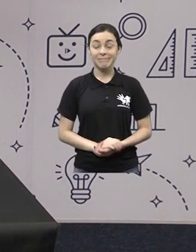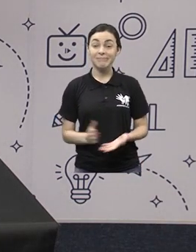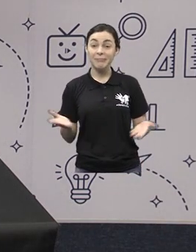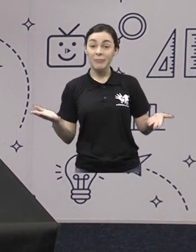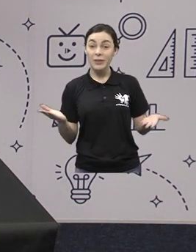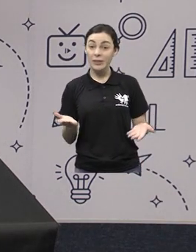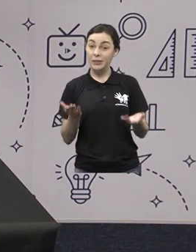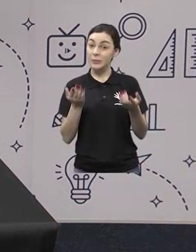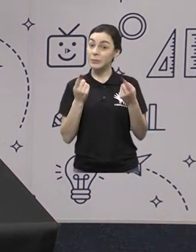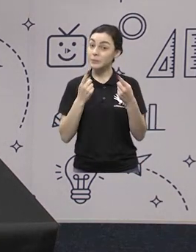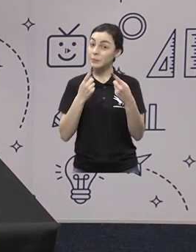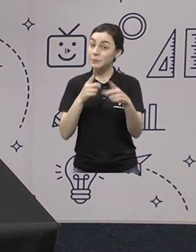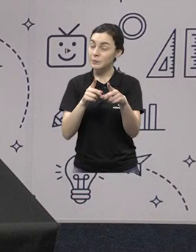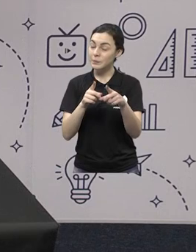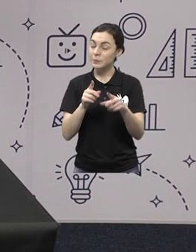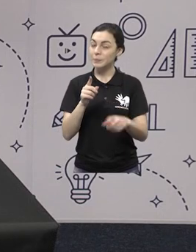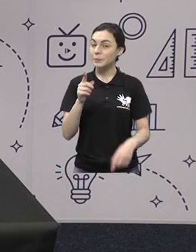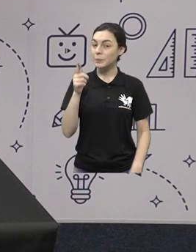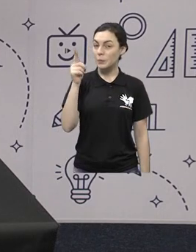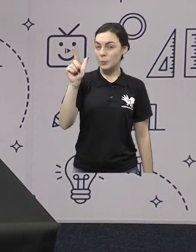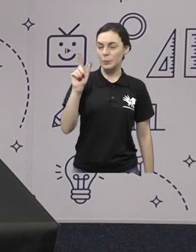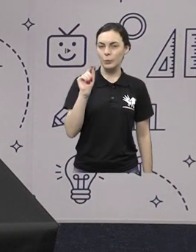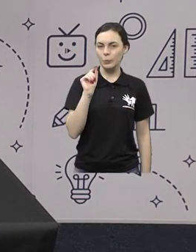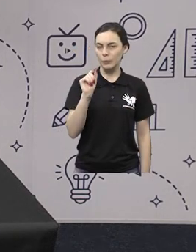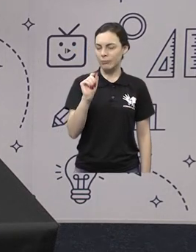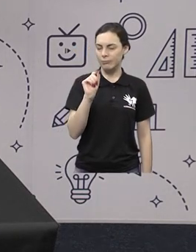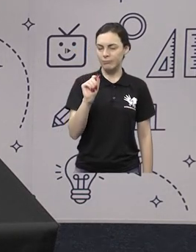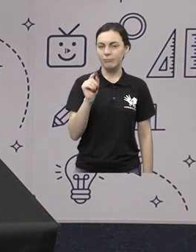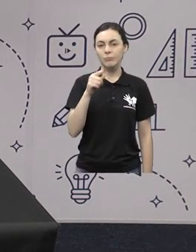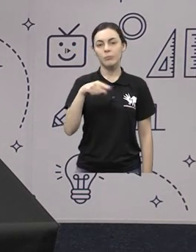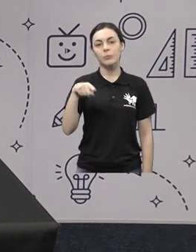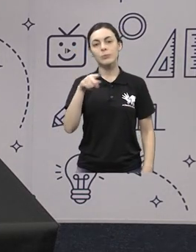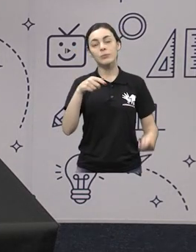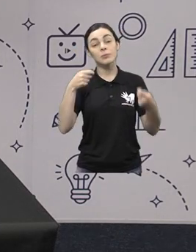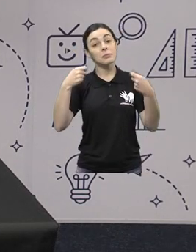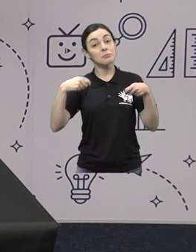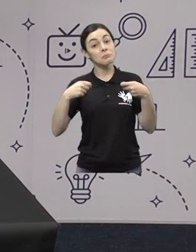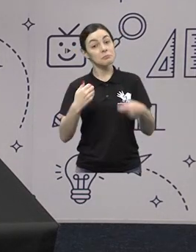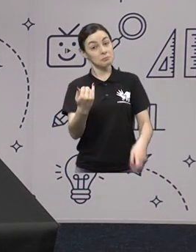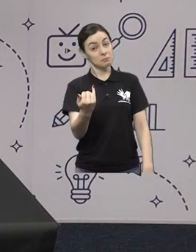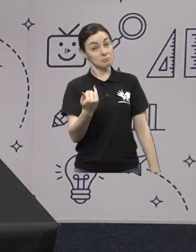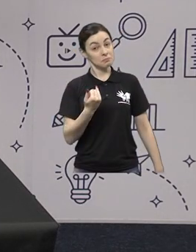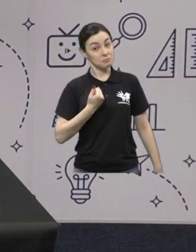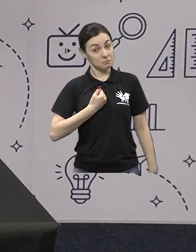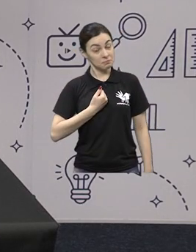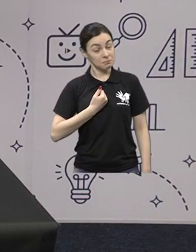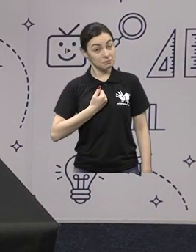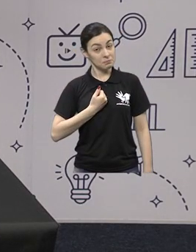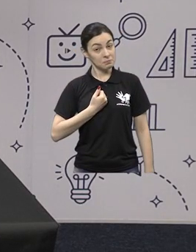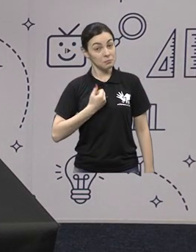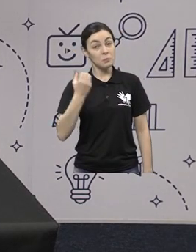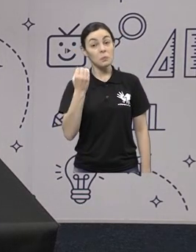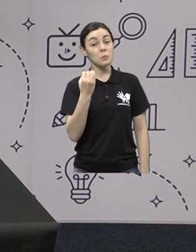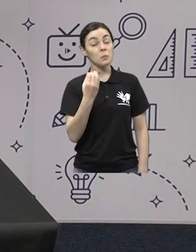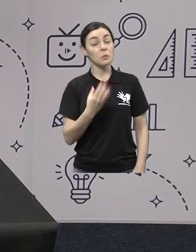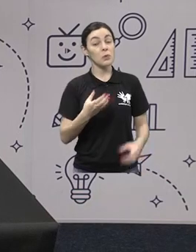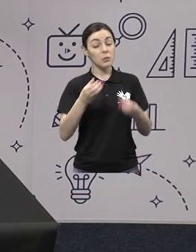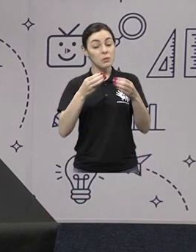amarelinhos, não é? Agora o desafio é outro. Vocês vão precisar falar pra